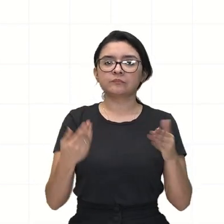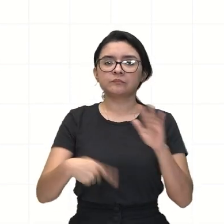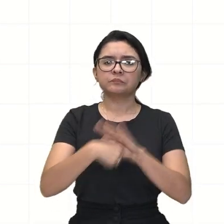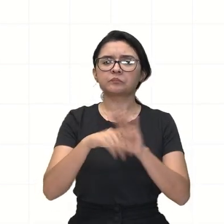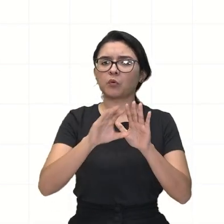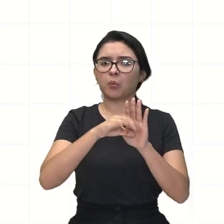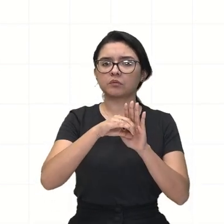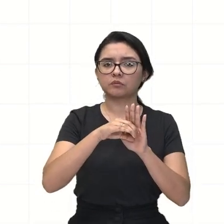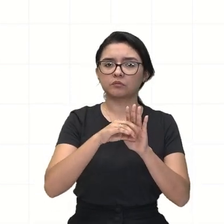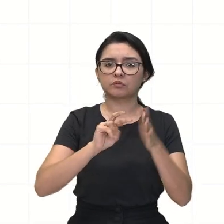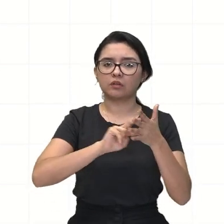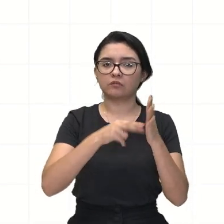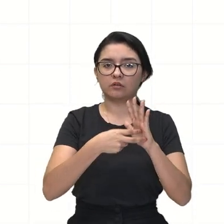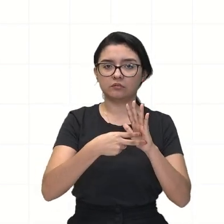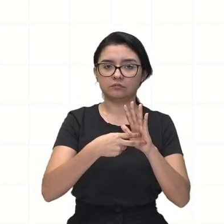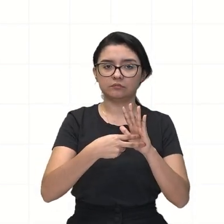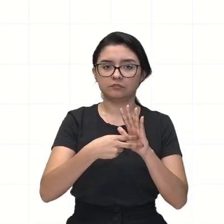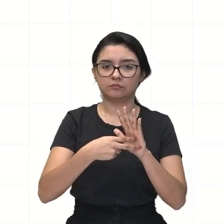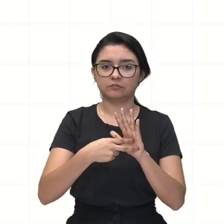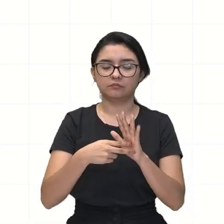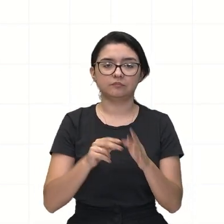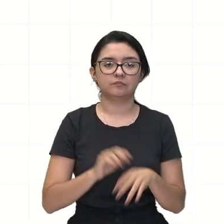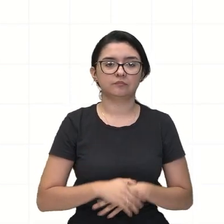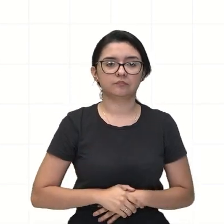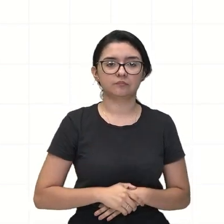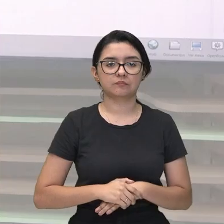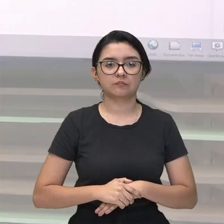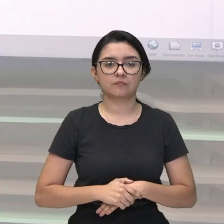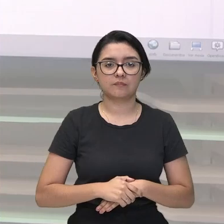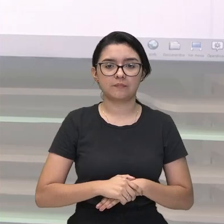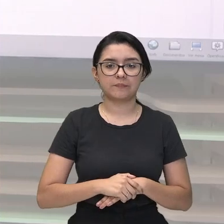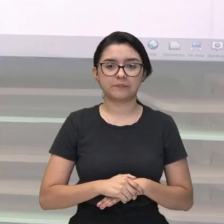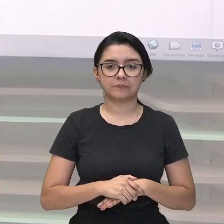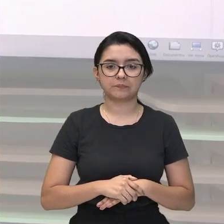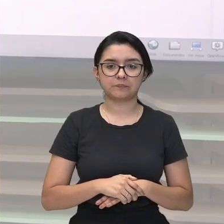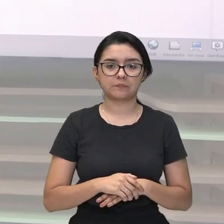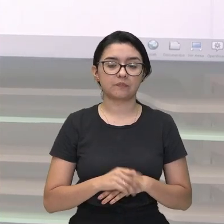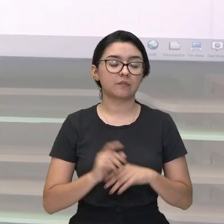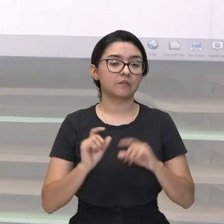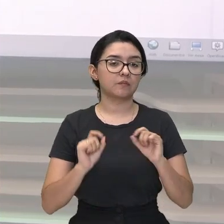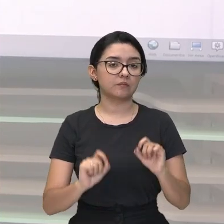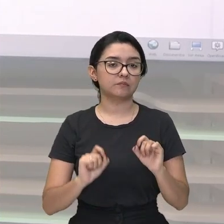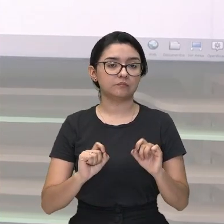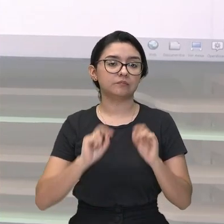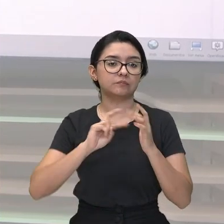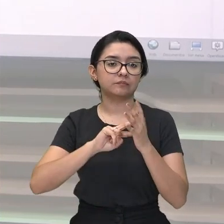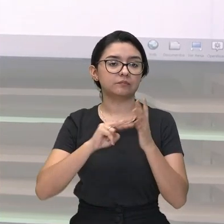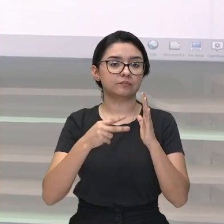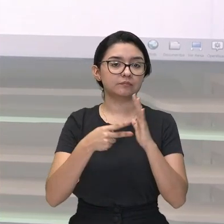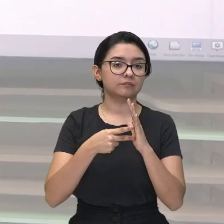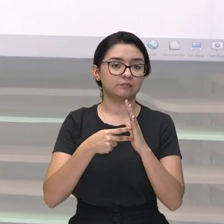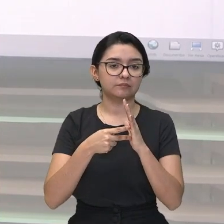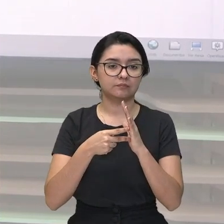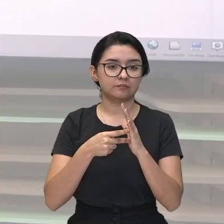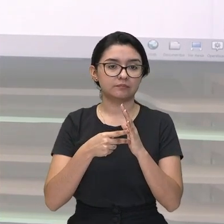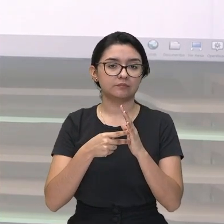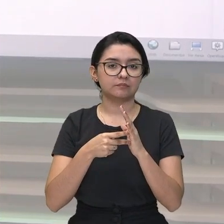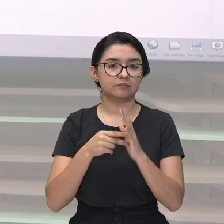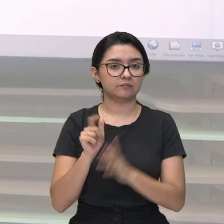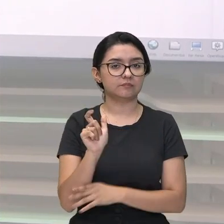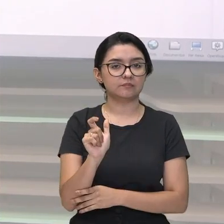etimologia, certo? O que quer dizer esse